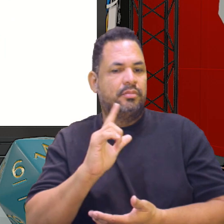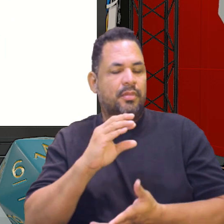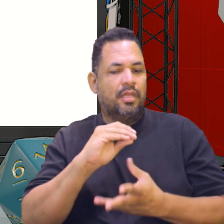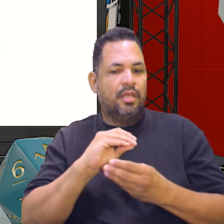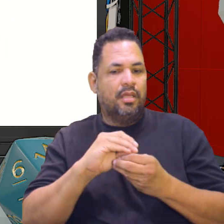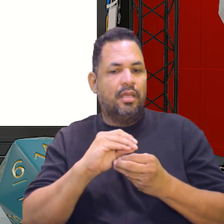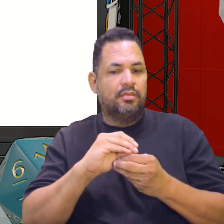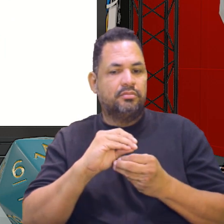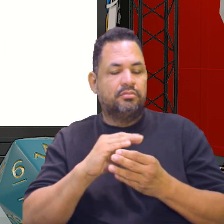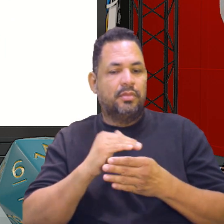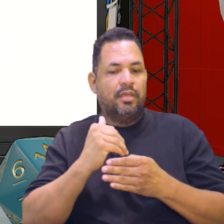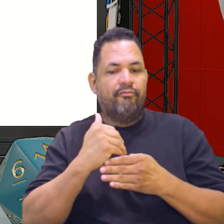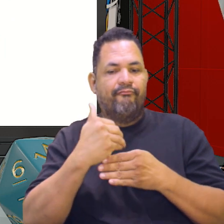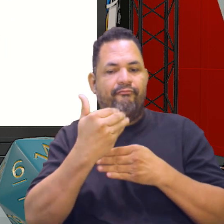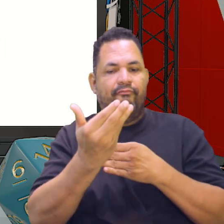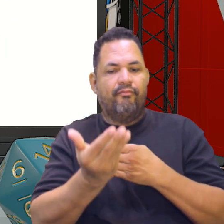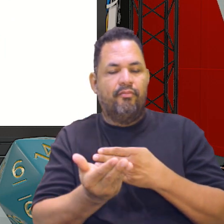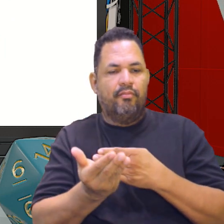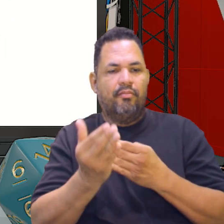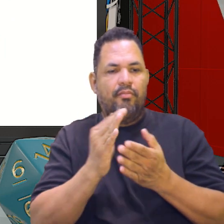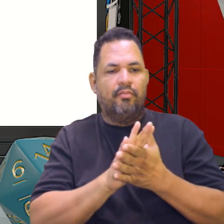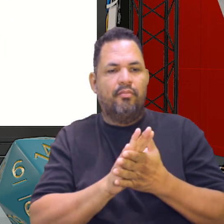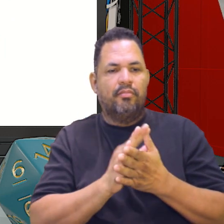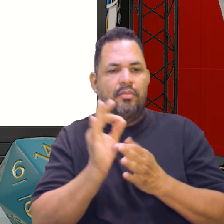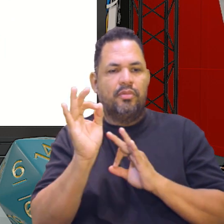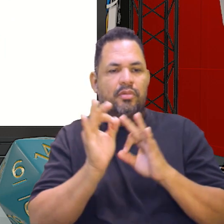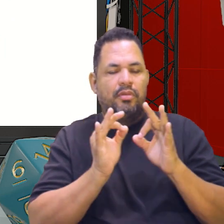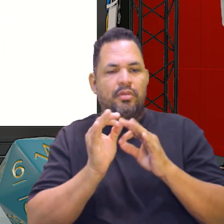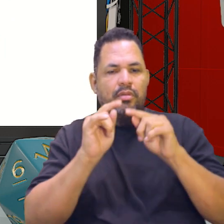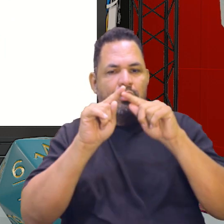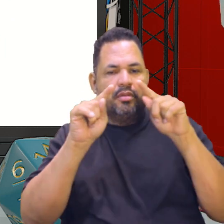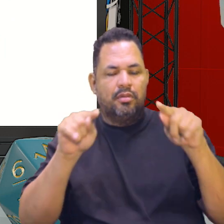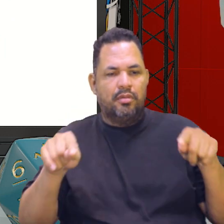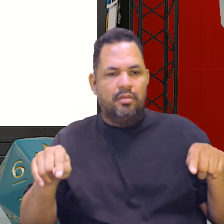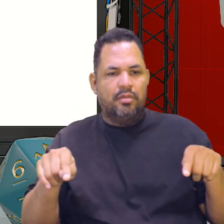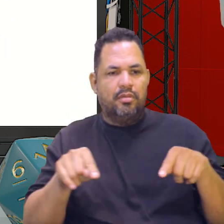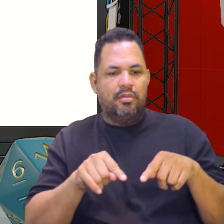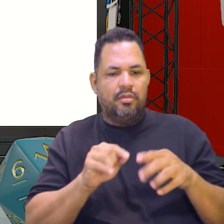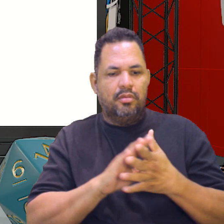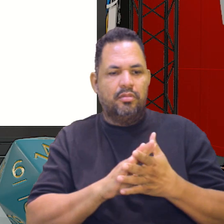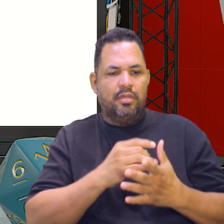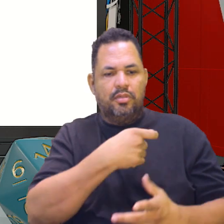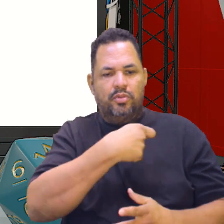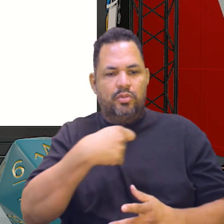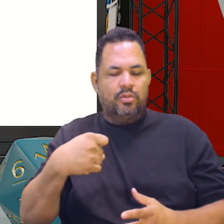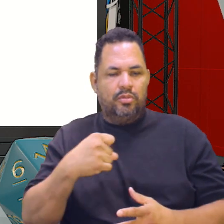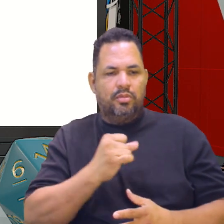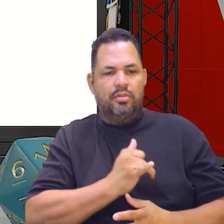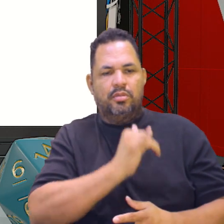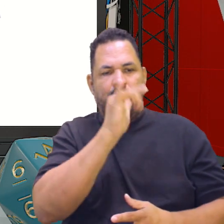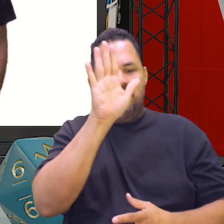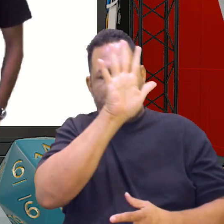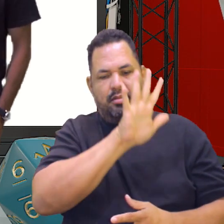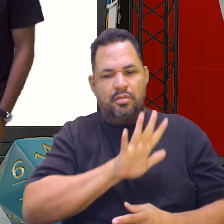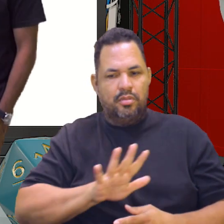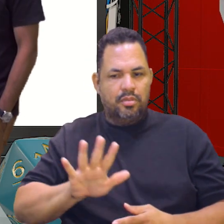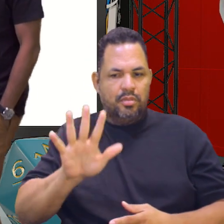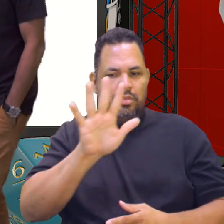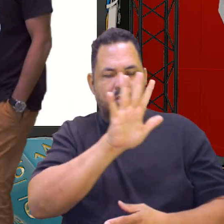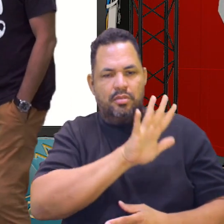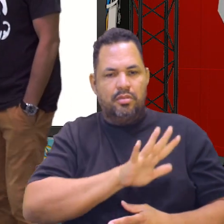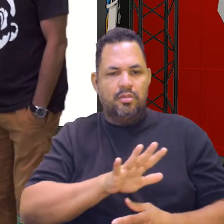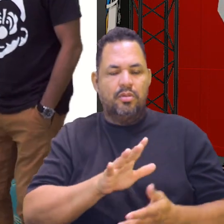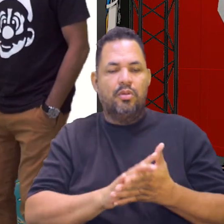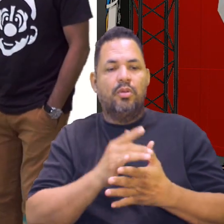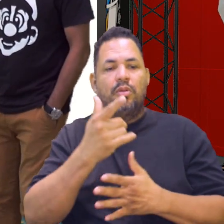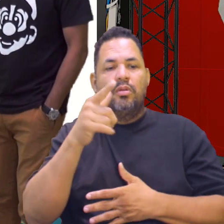estar em linhas diferentes, eles vão formar um triângulo. Dentro do plano cartesiano, esse triângulo formado, a gente consegue calcular a